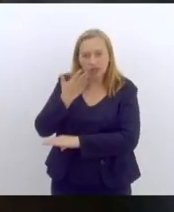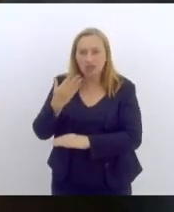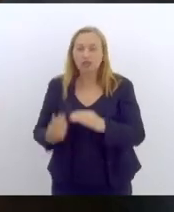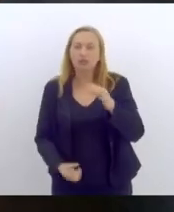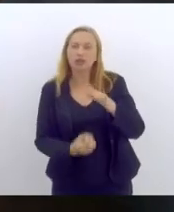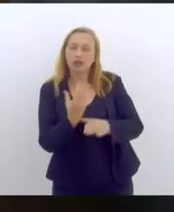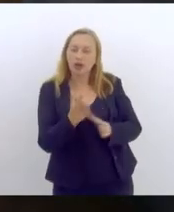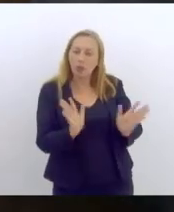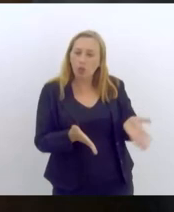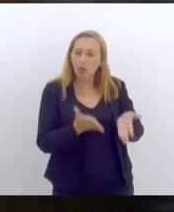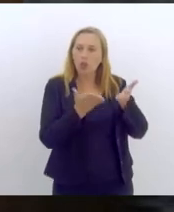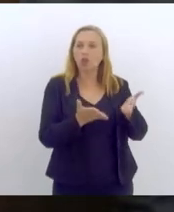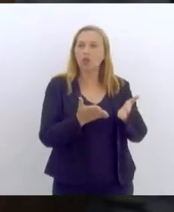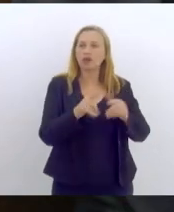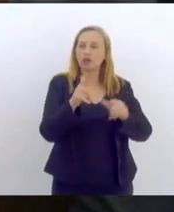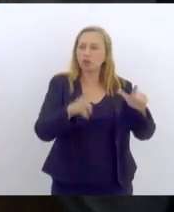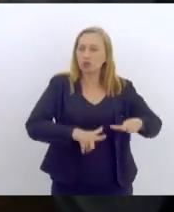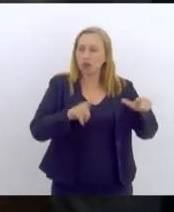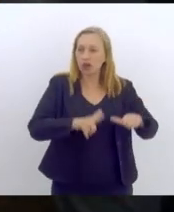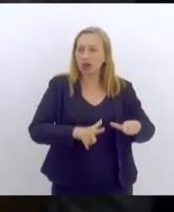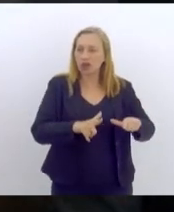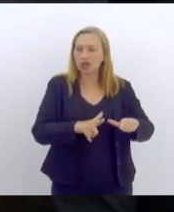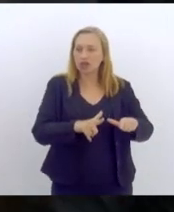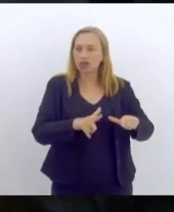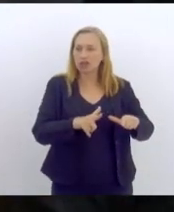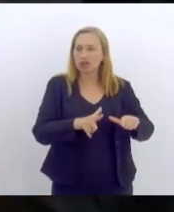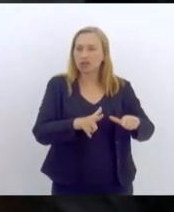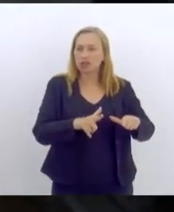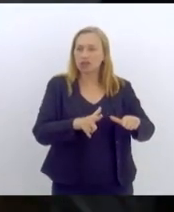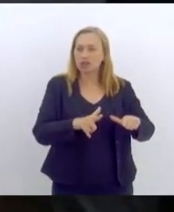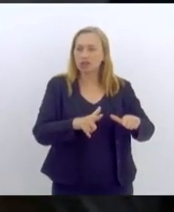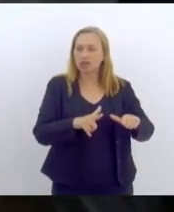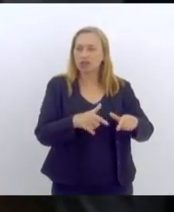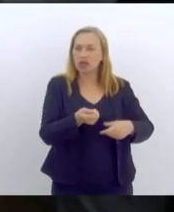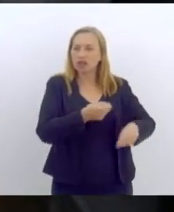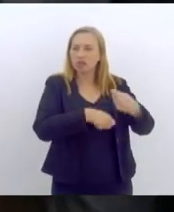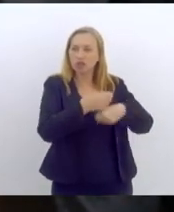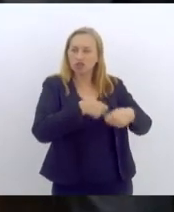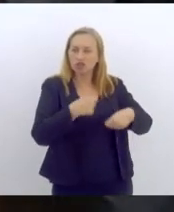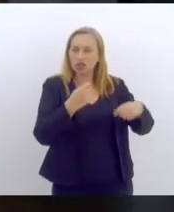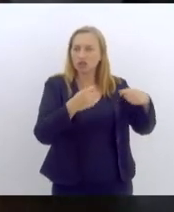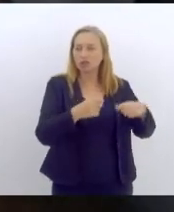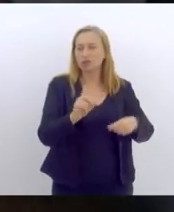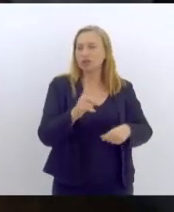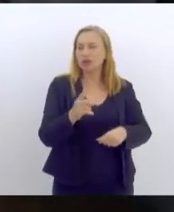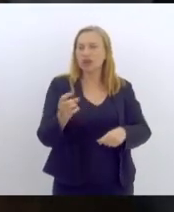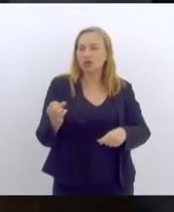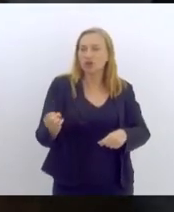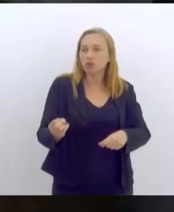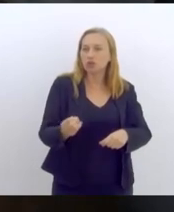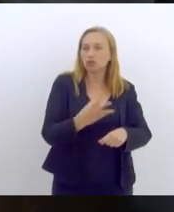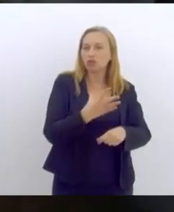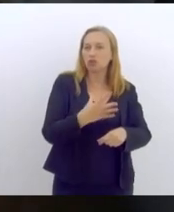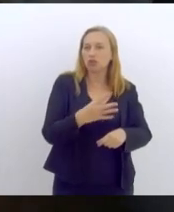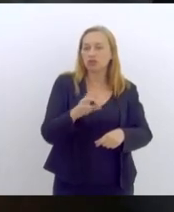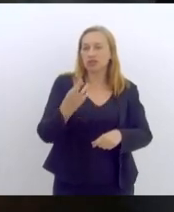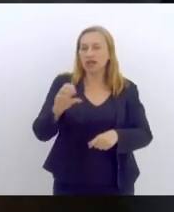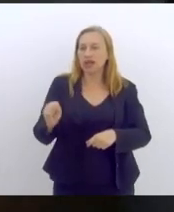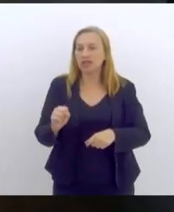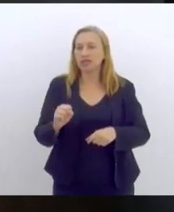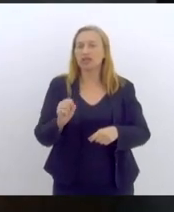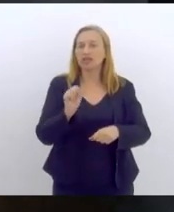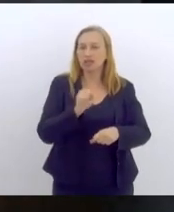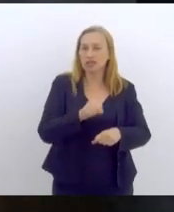os estímulos para que o espaço seja ocupado, mas não é a criação de um novo CEAS, é o funcionamento do que já existe